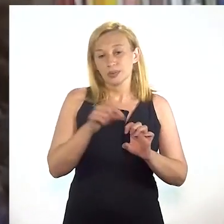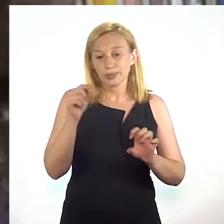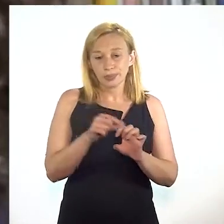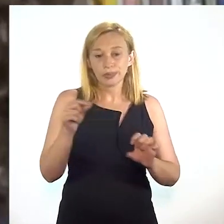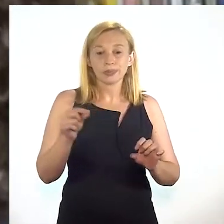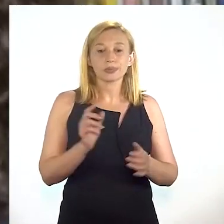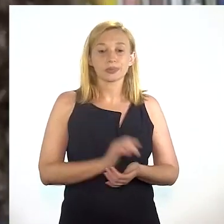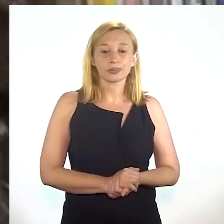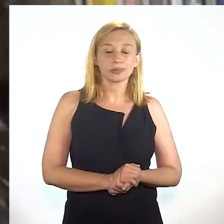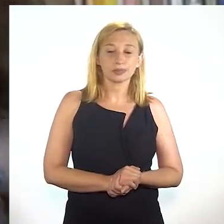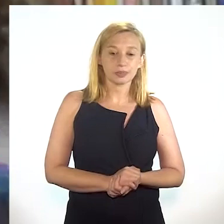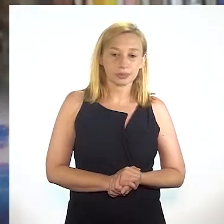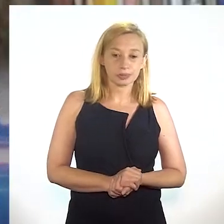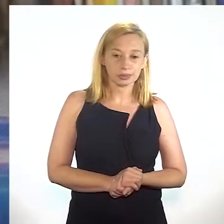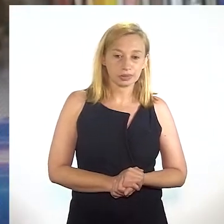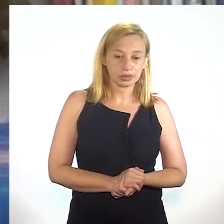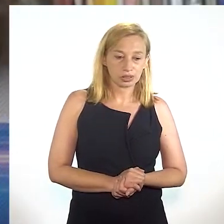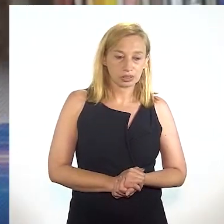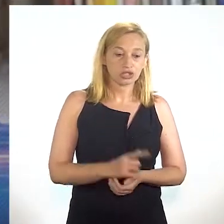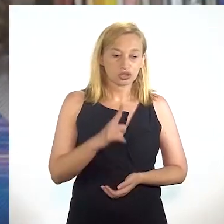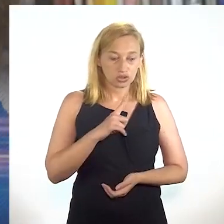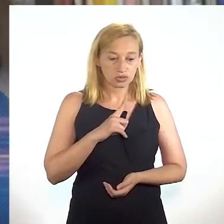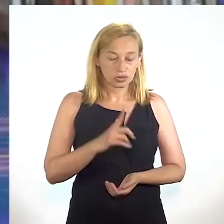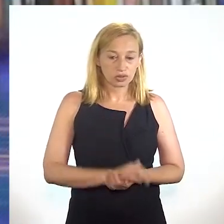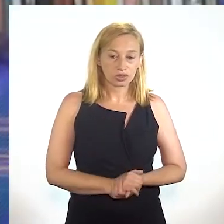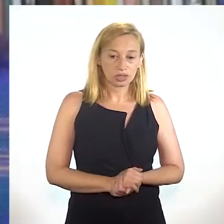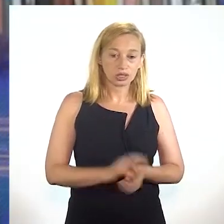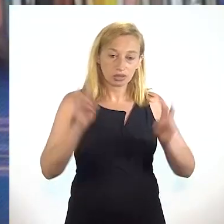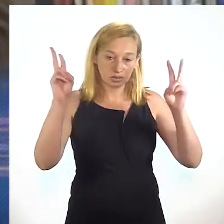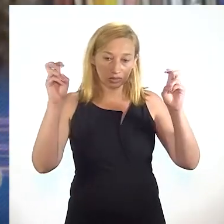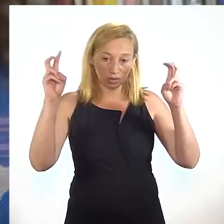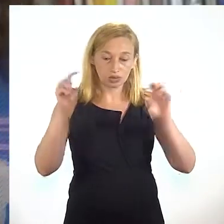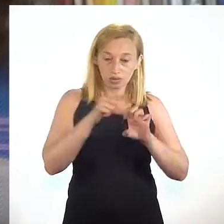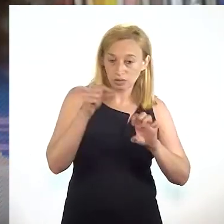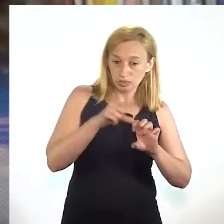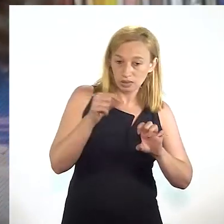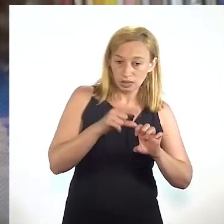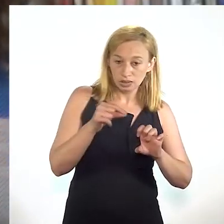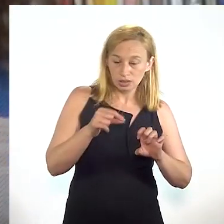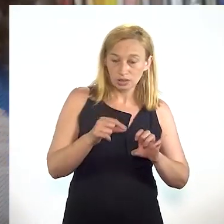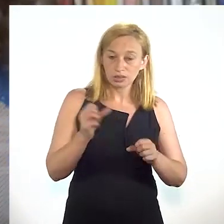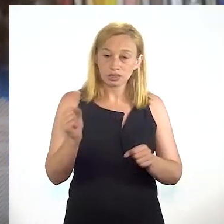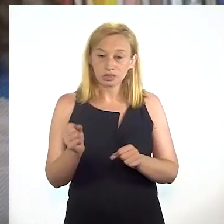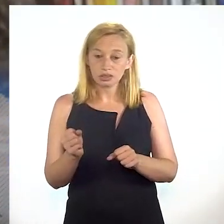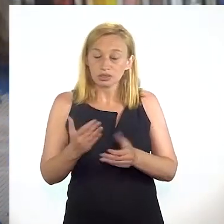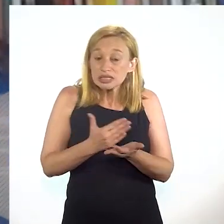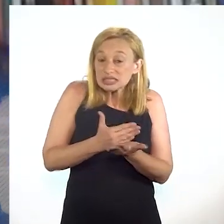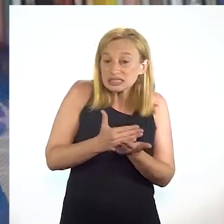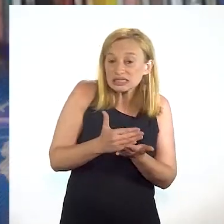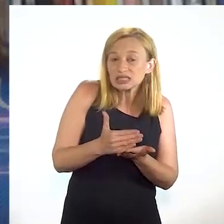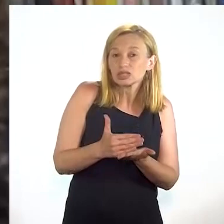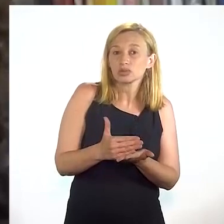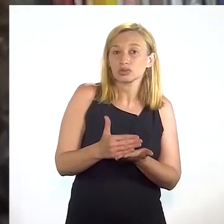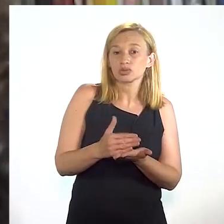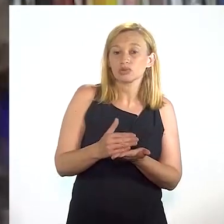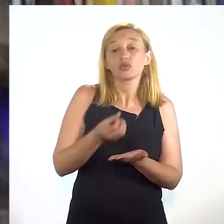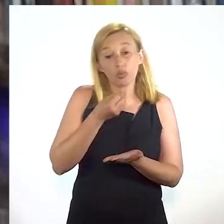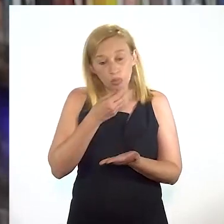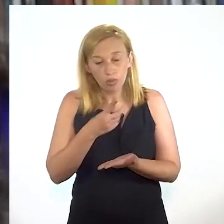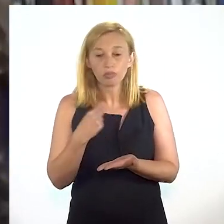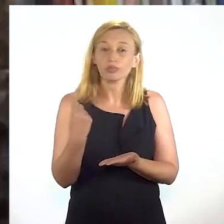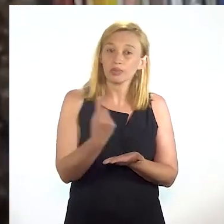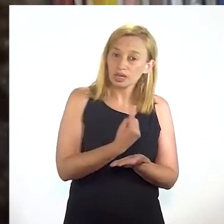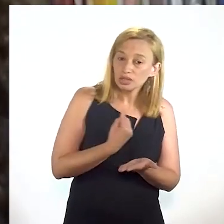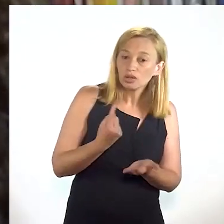junto. E, então, o empreendimento ainda... tivemos, assim, essa questão do empreendimento ainda está na fase da